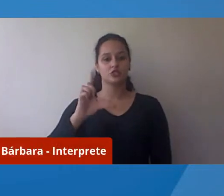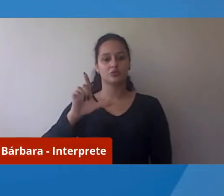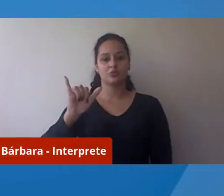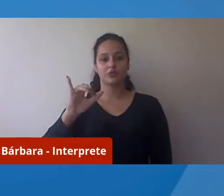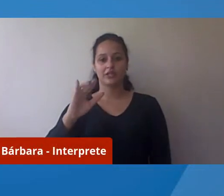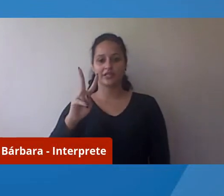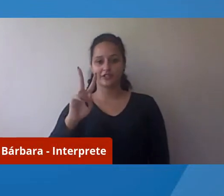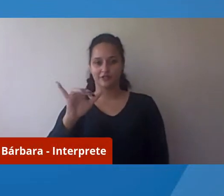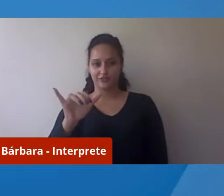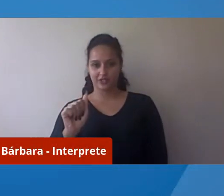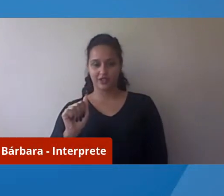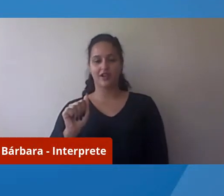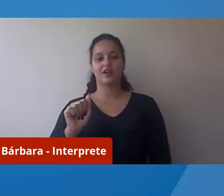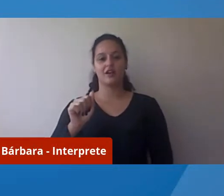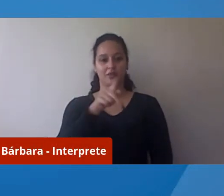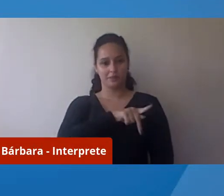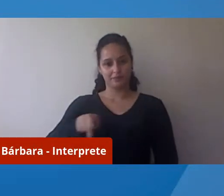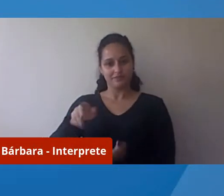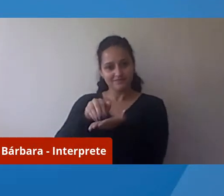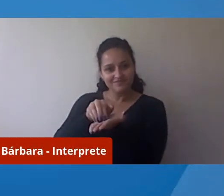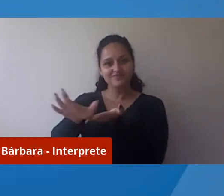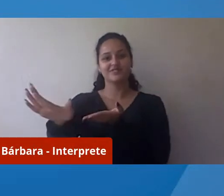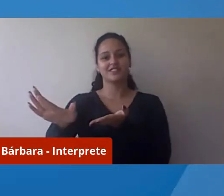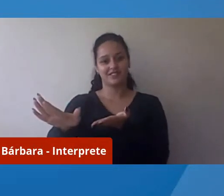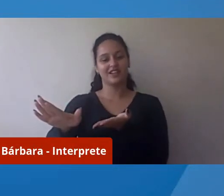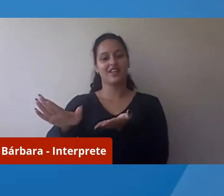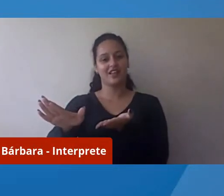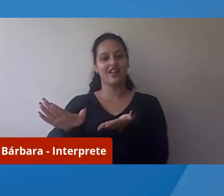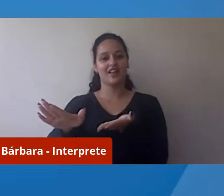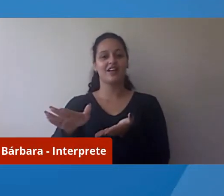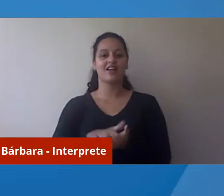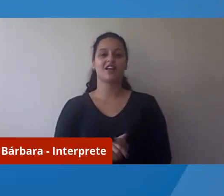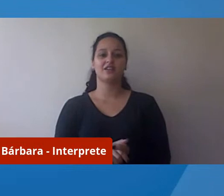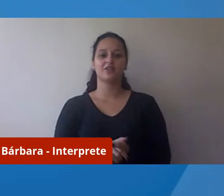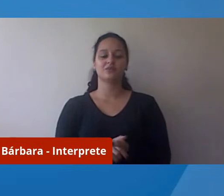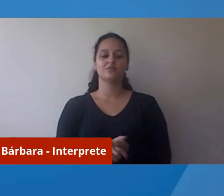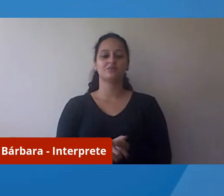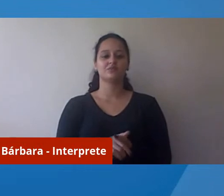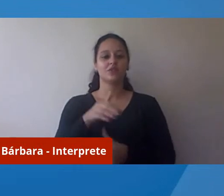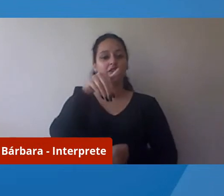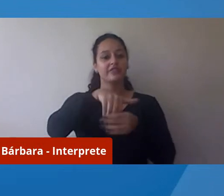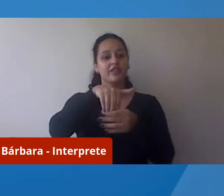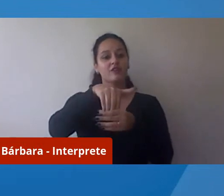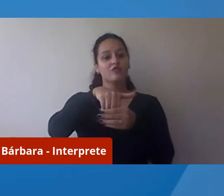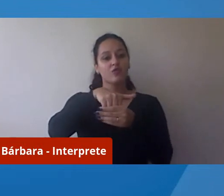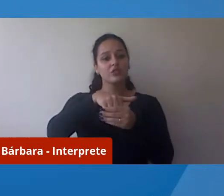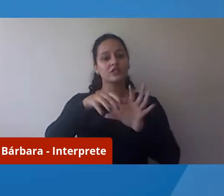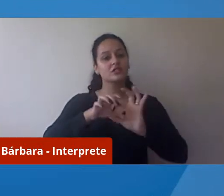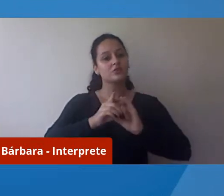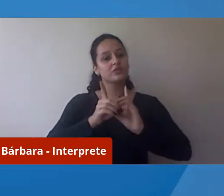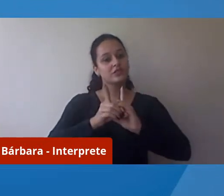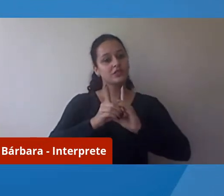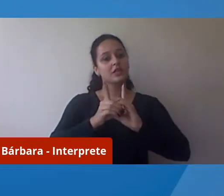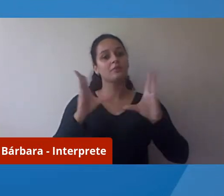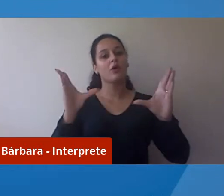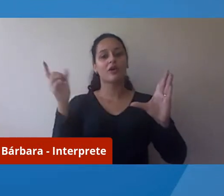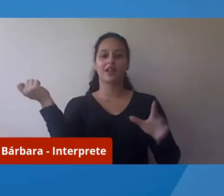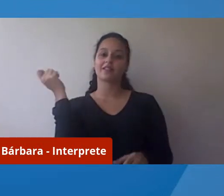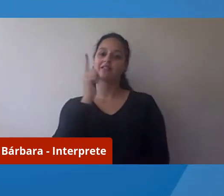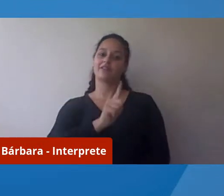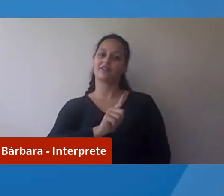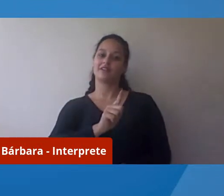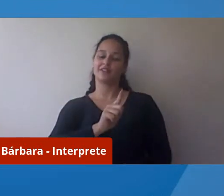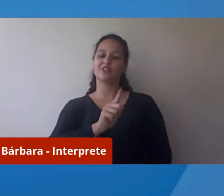derrubaram Evo Morales, chegou na hora da votação minimamente democrática, ganhou a Alternativa Popular, ganhou um ministro